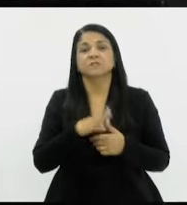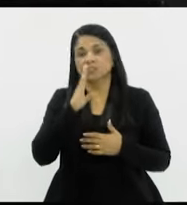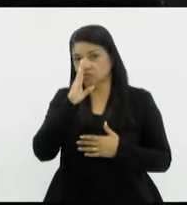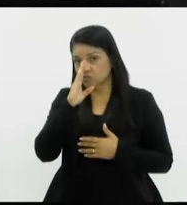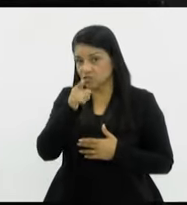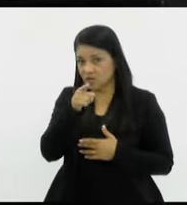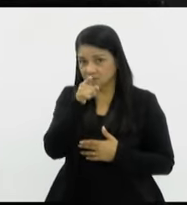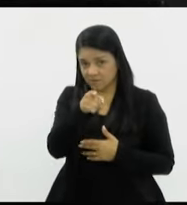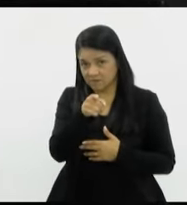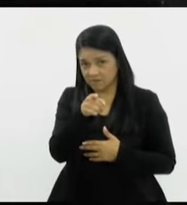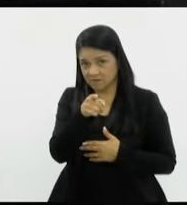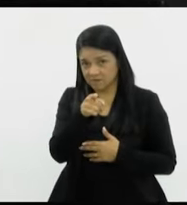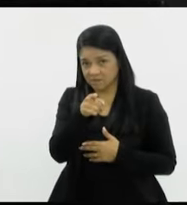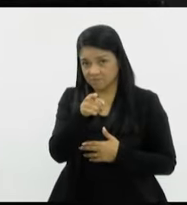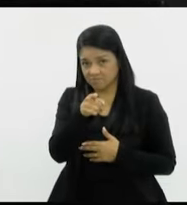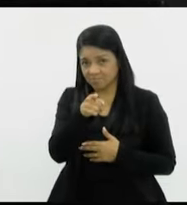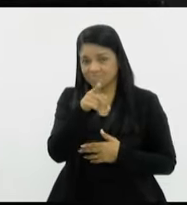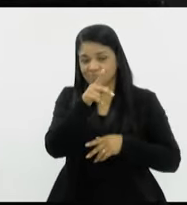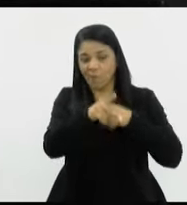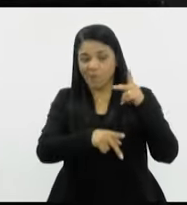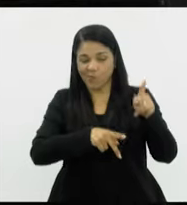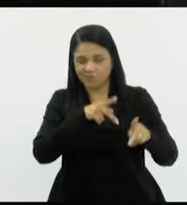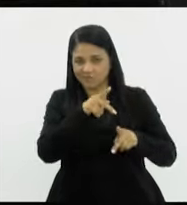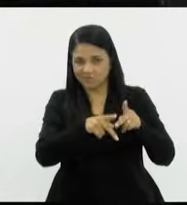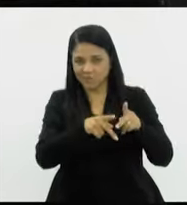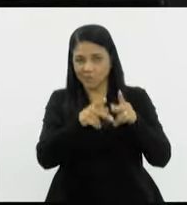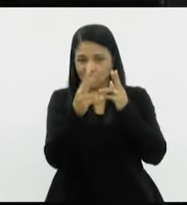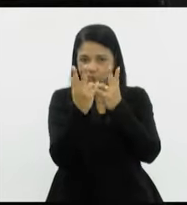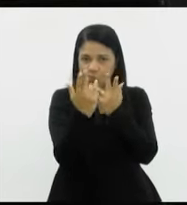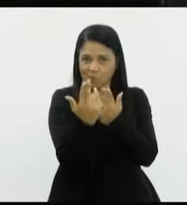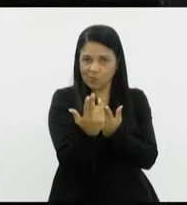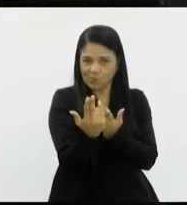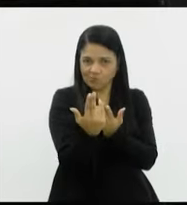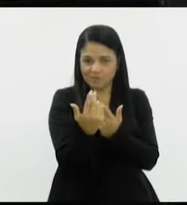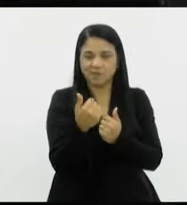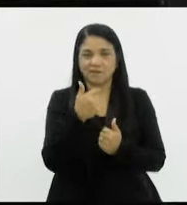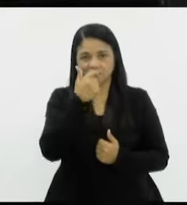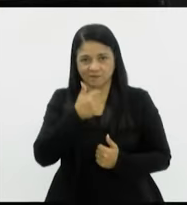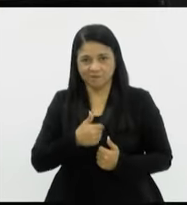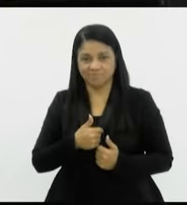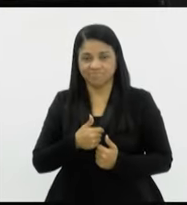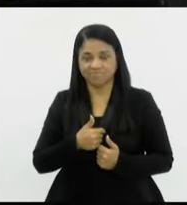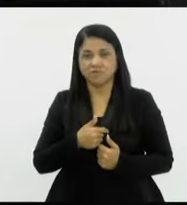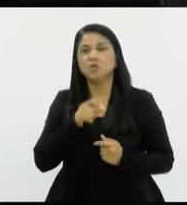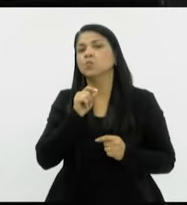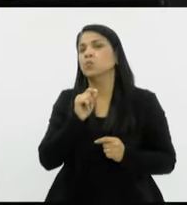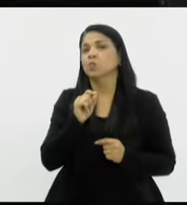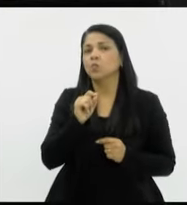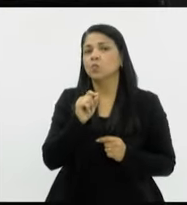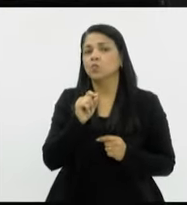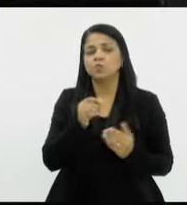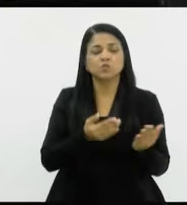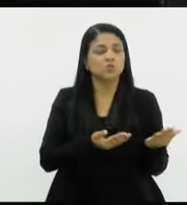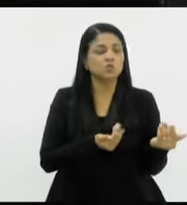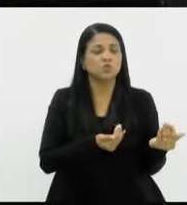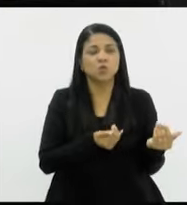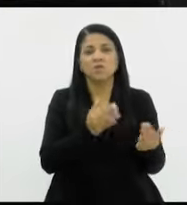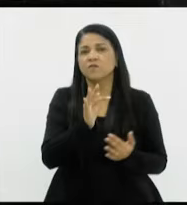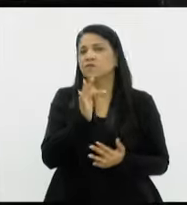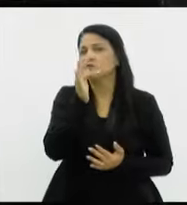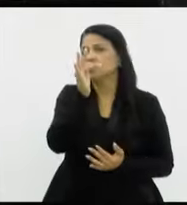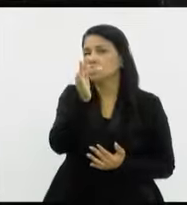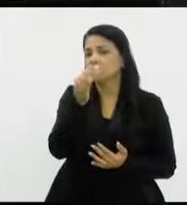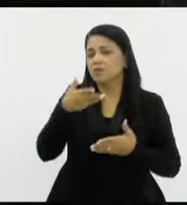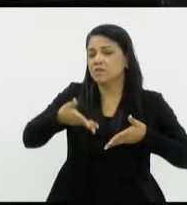diretamente a você, povo que se assemelha a mim. Afinal, qual é o destino de um jovem negro que nasce